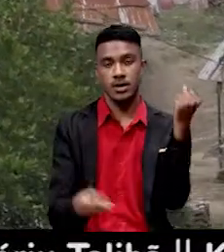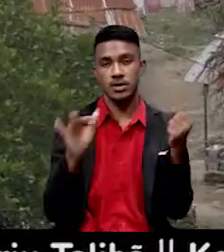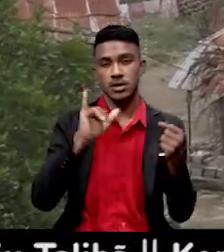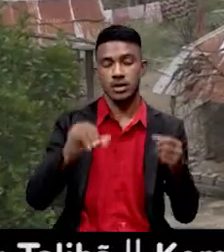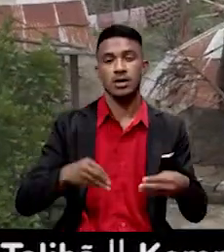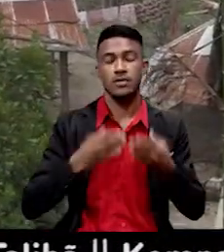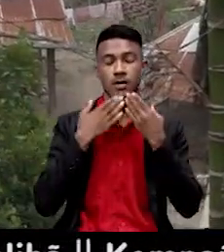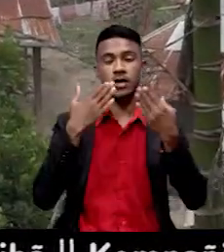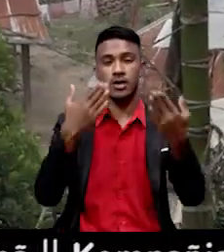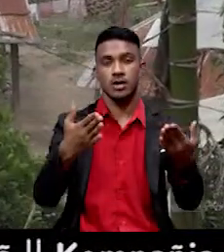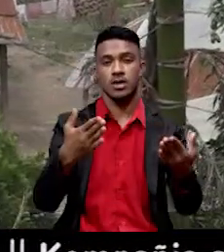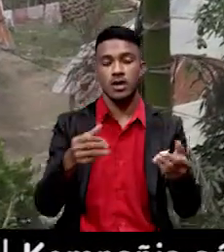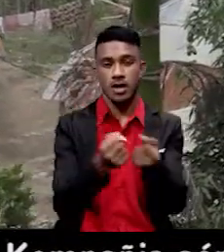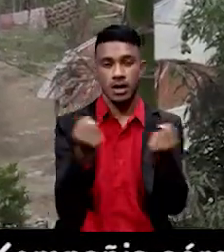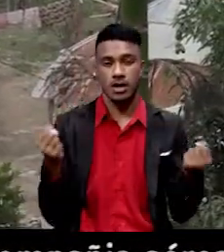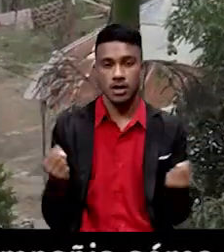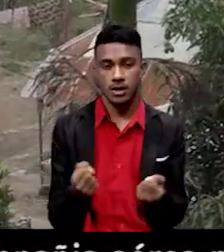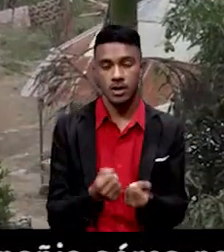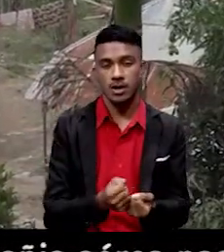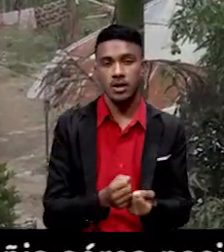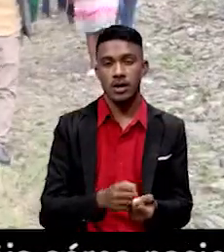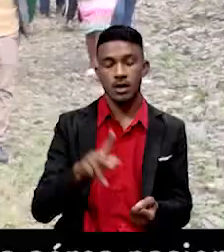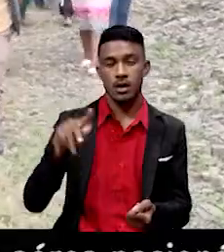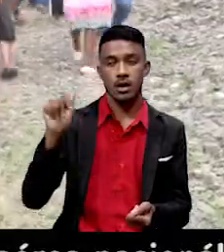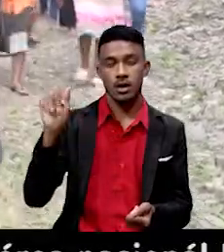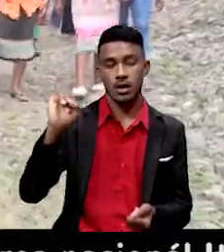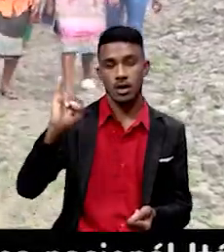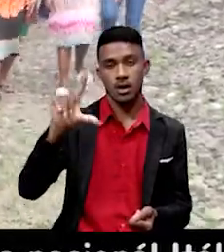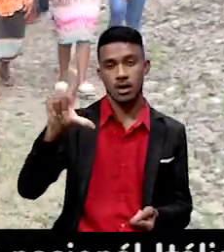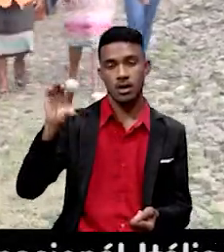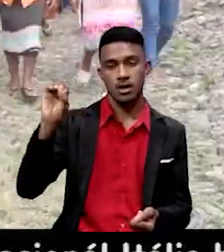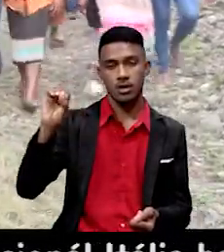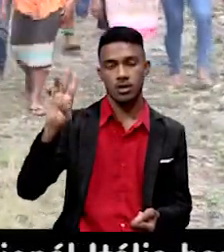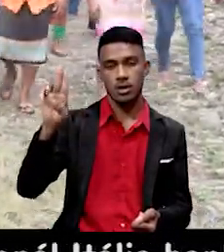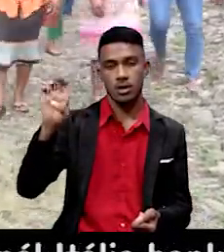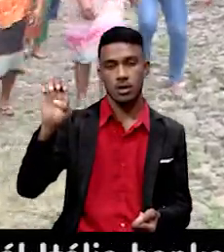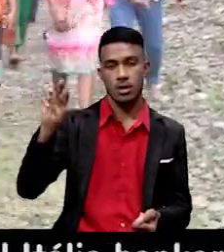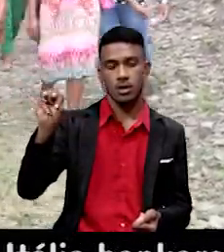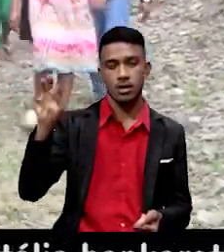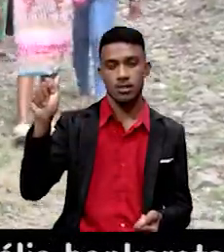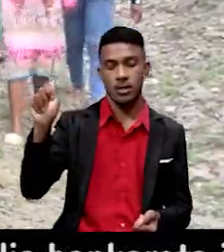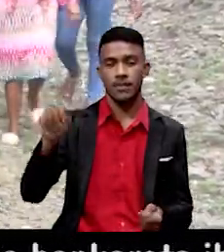Metiluli, Asorlema, no Kaileolema, ho total sefi familia, atus hat walunulu resin